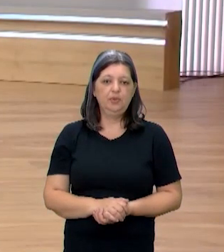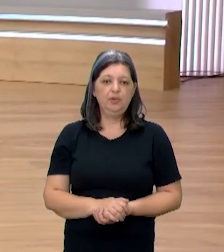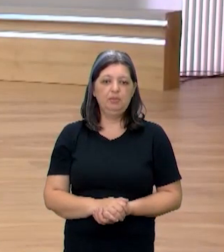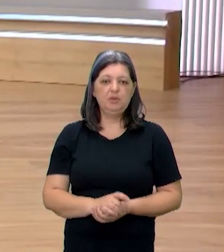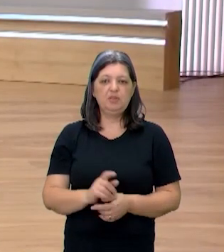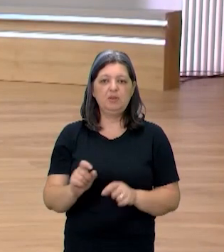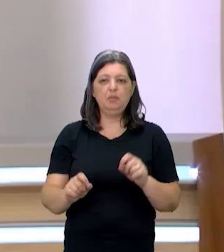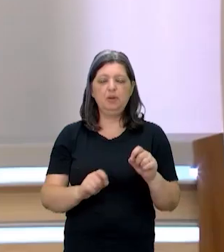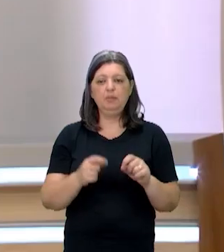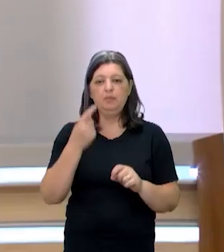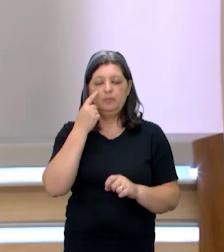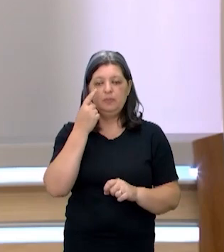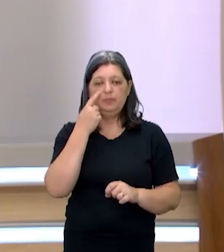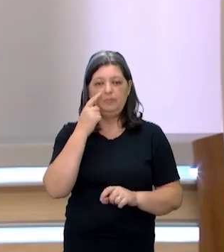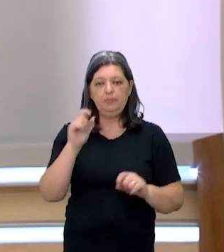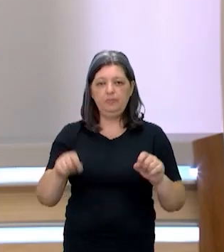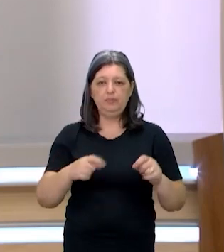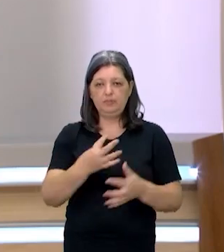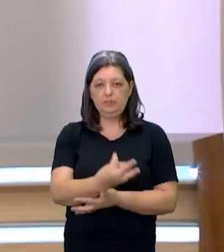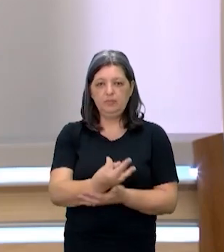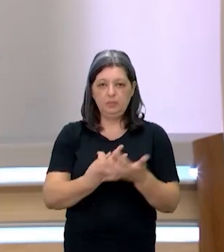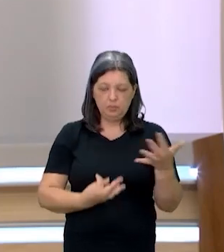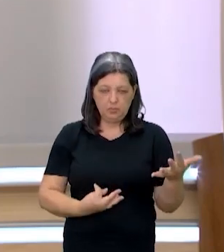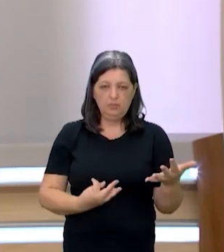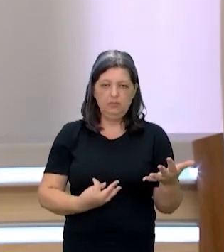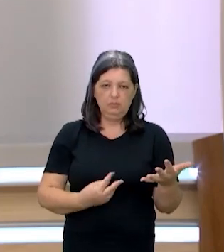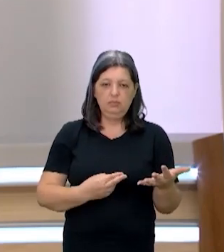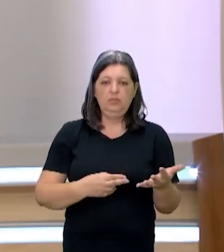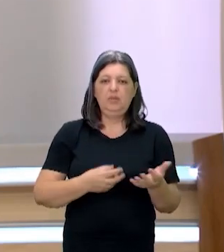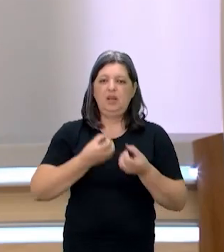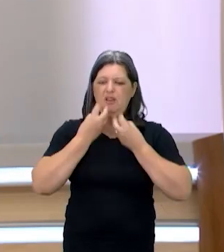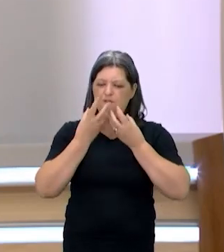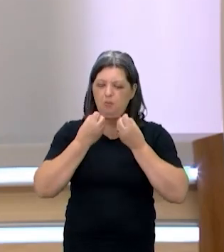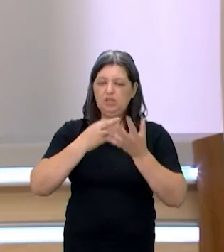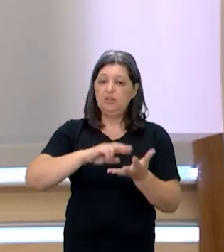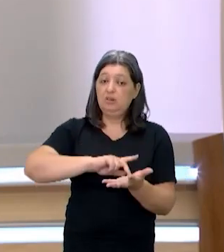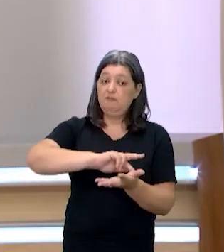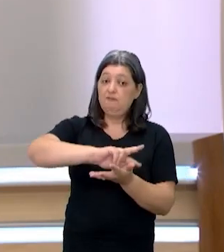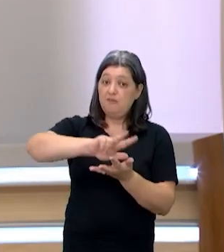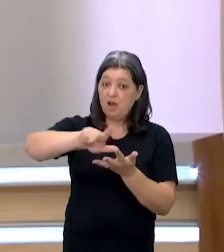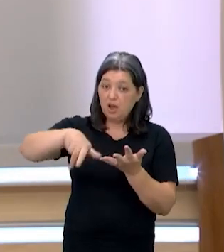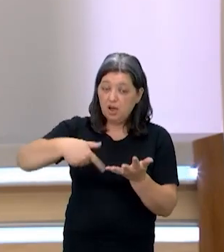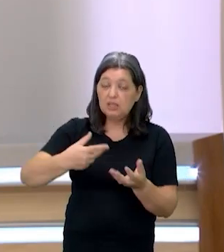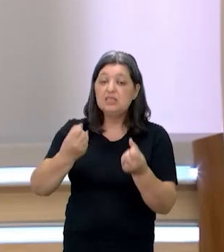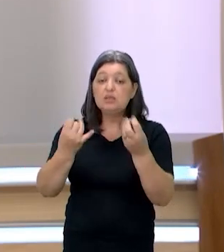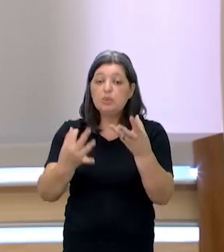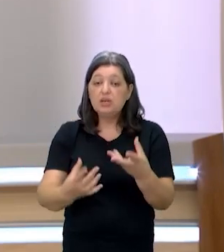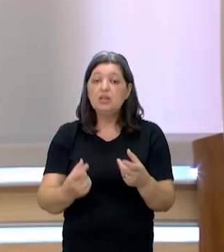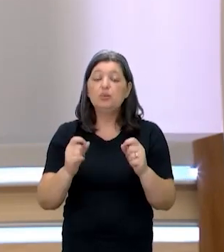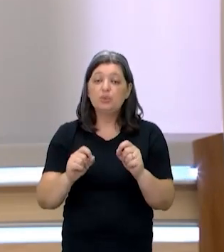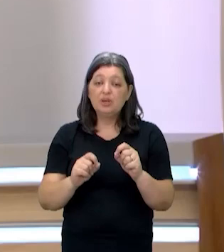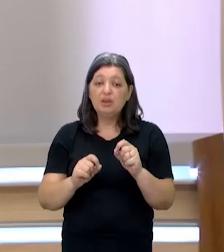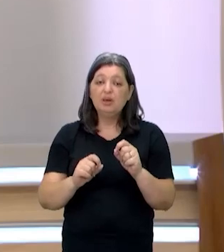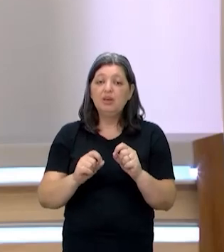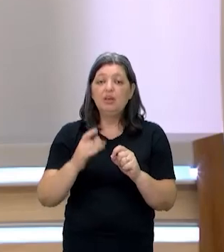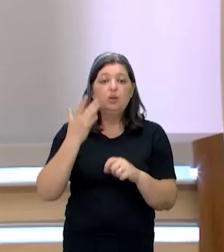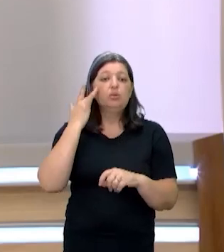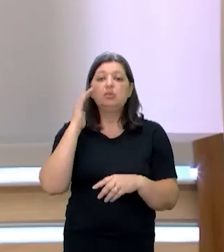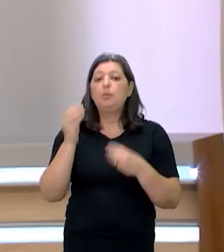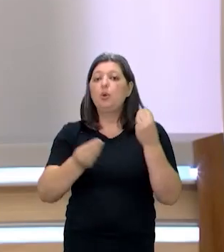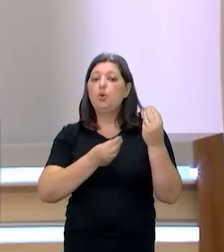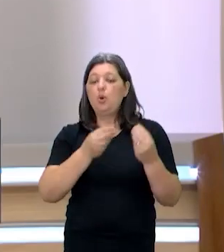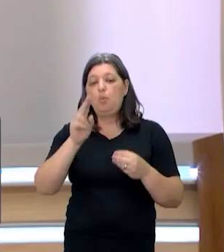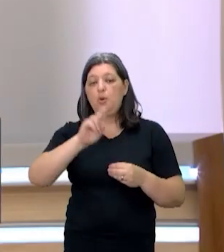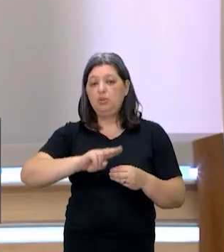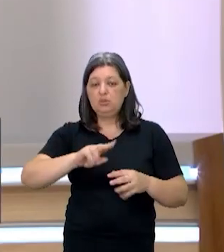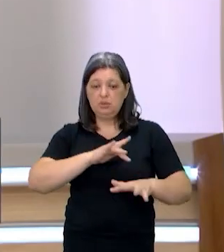Como vocês podem ver, esse texto traz muitos dados nos convencendo de que mau uso de redes sociais